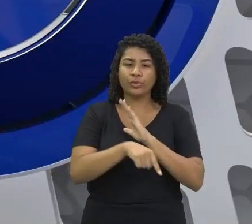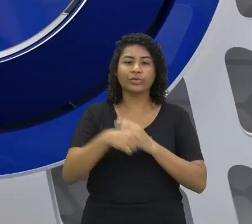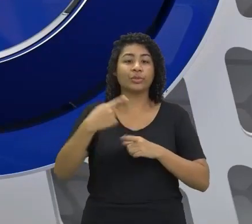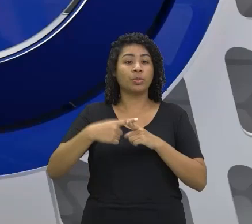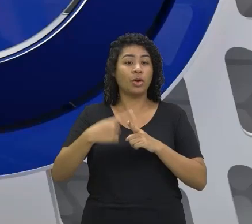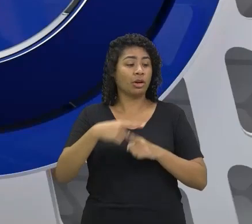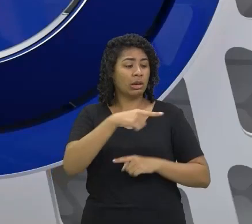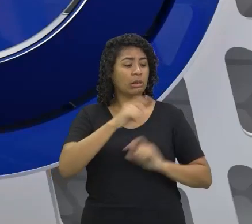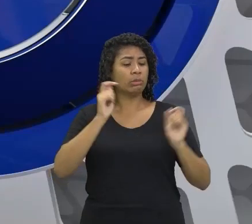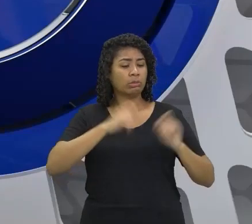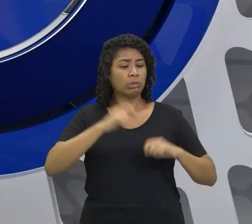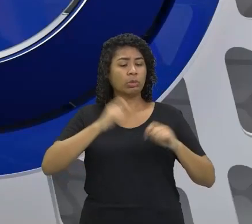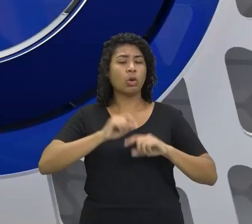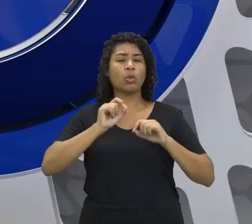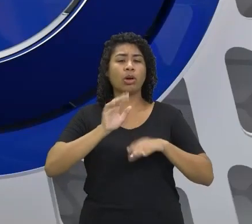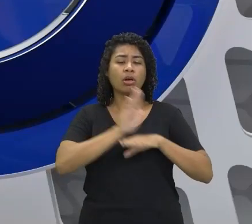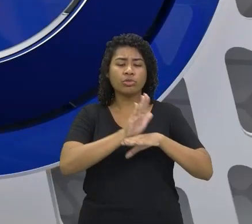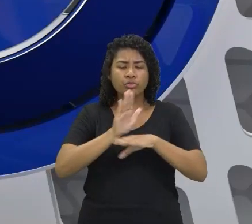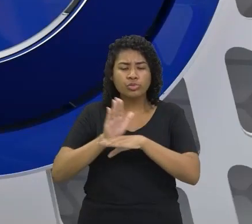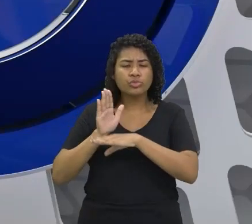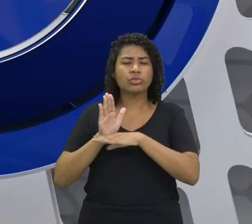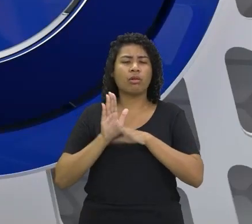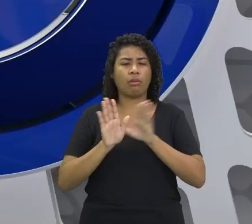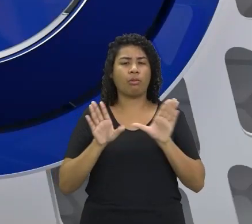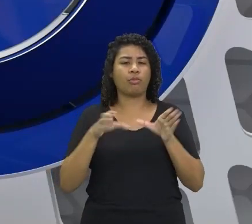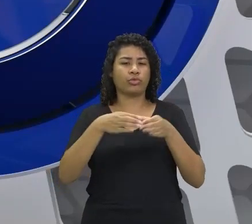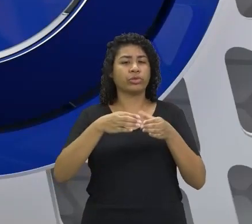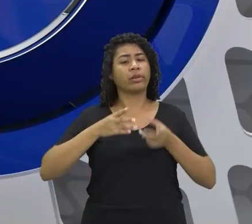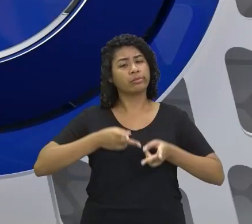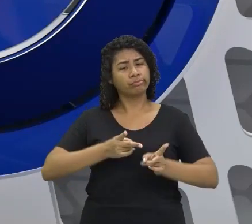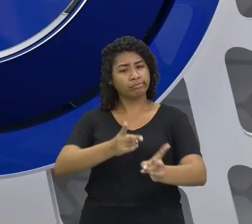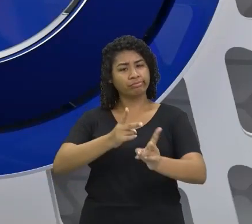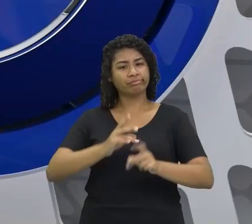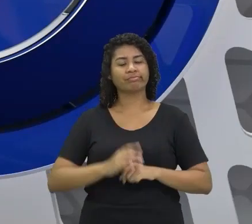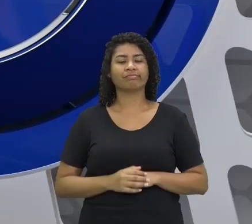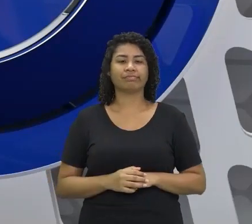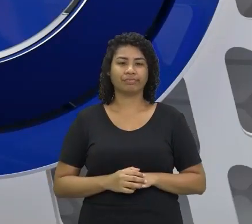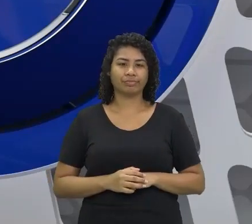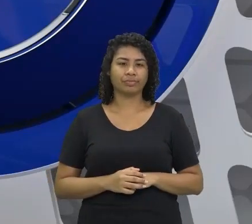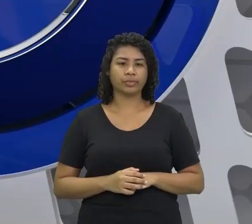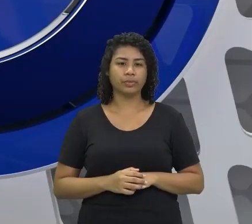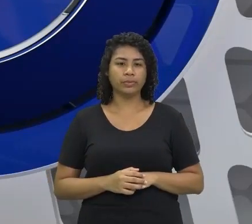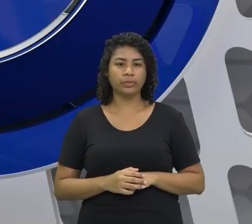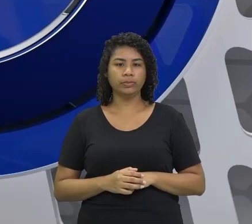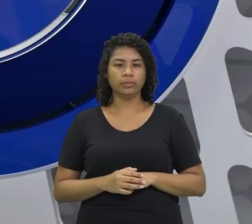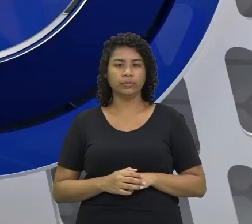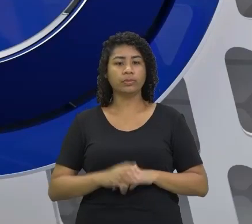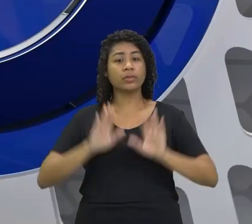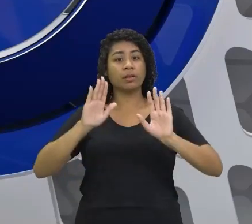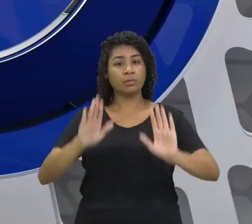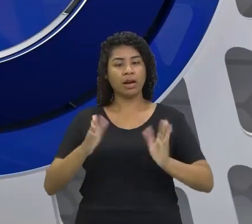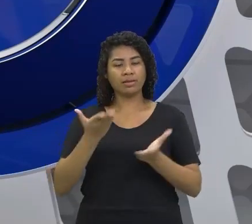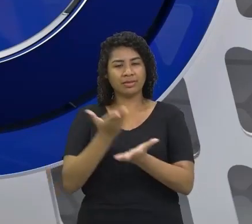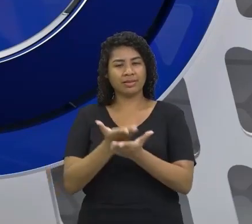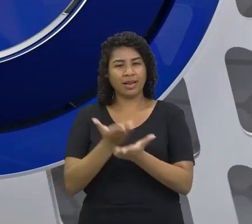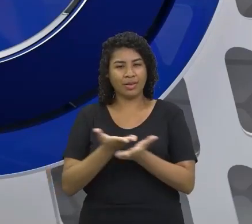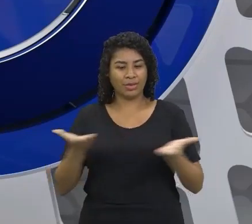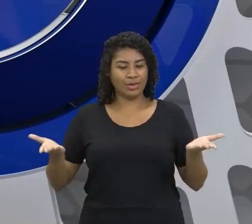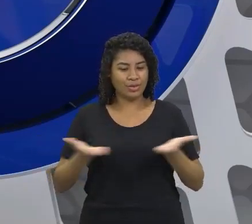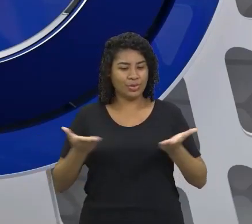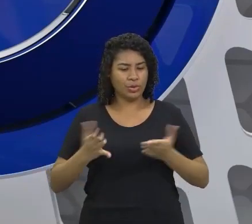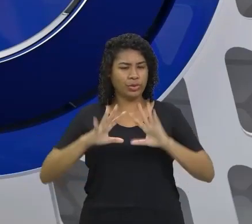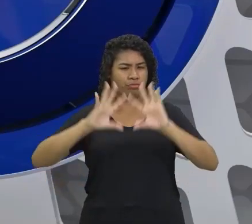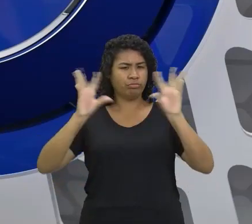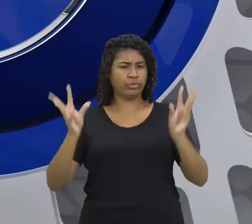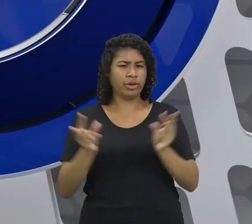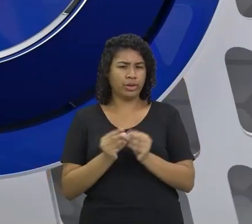pode continuar ajudando aquela comunidade, né? Bem, no decorrer dessa aula de hoje, o que nós vimos